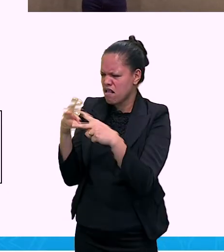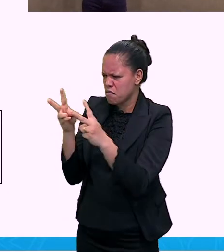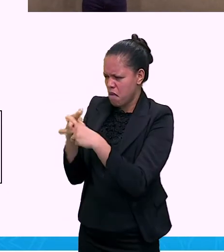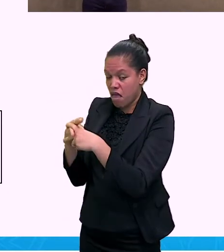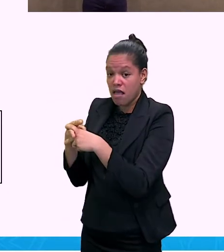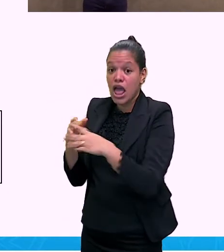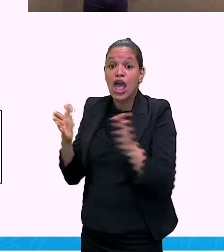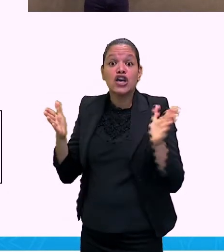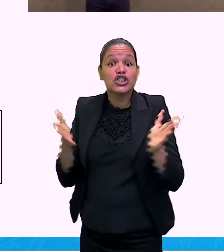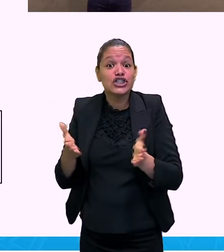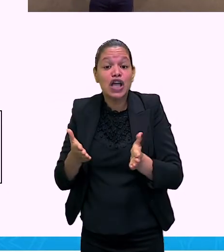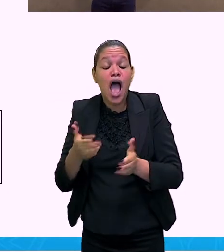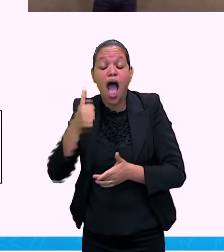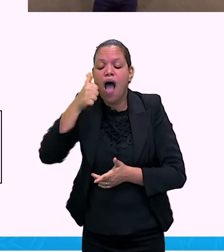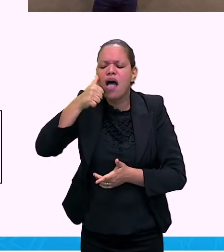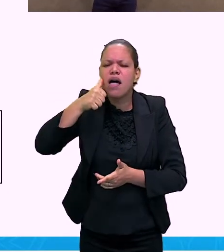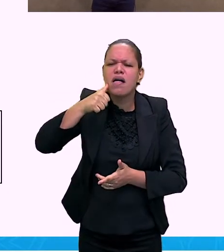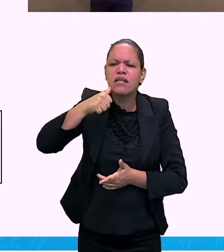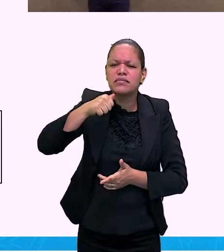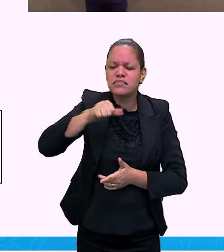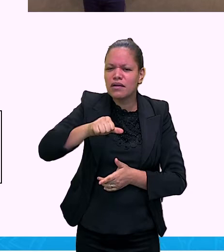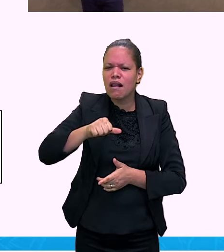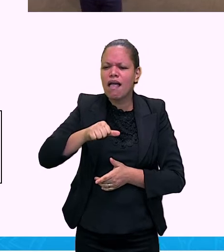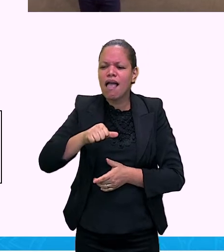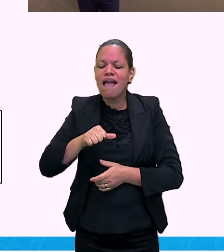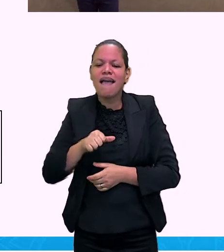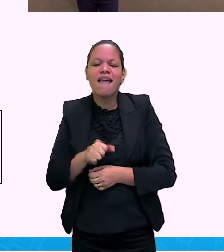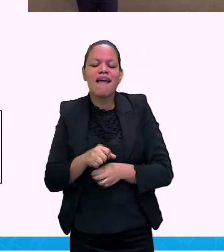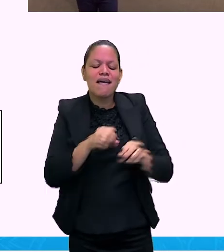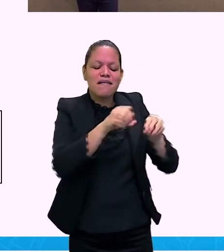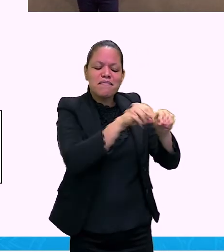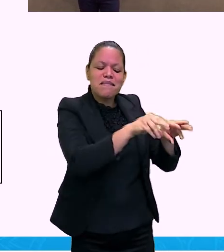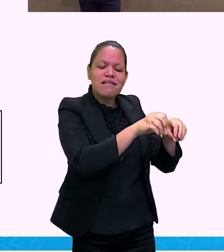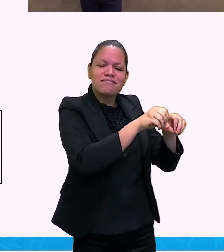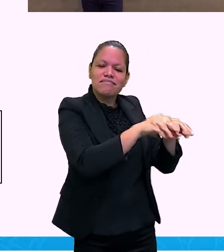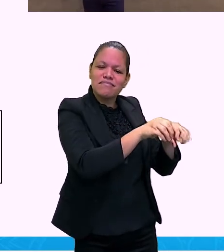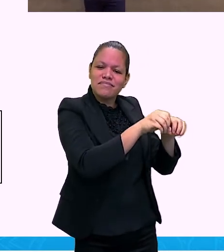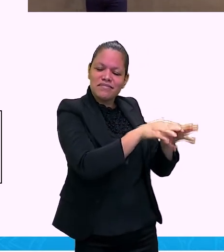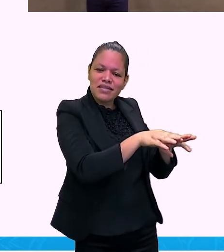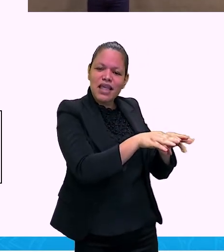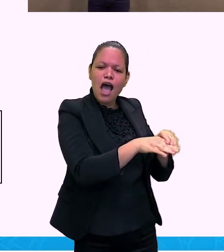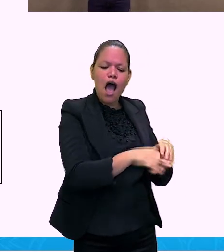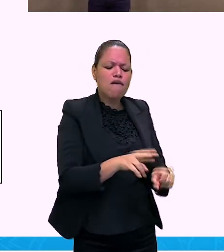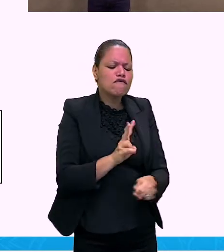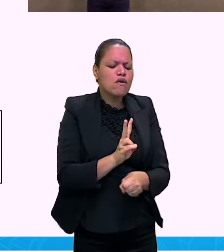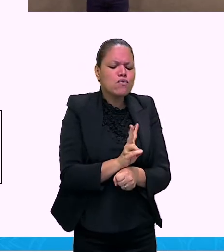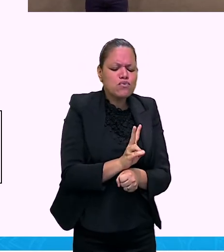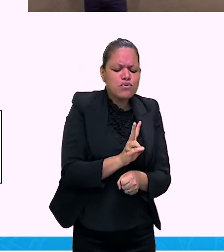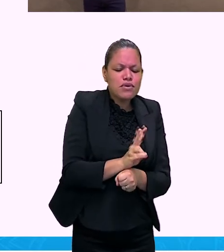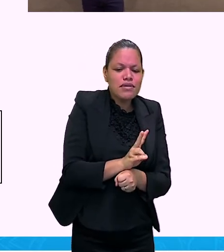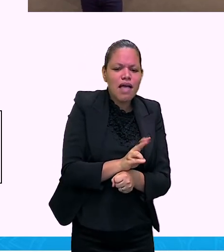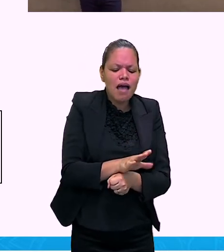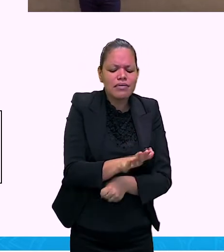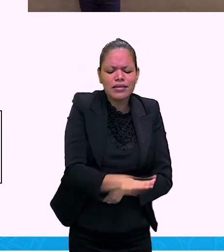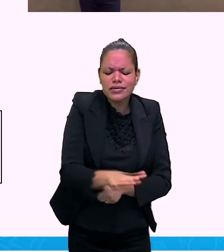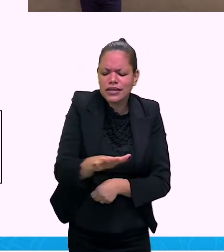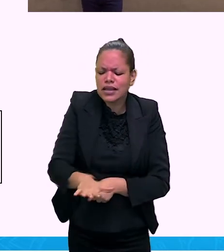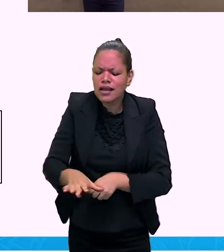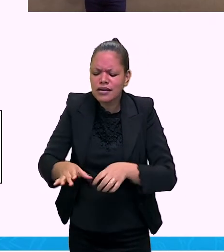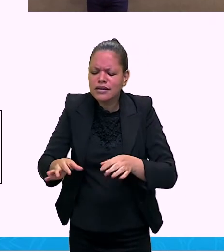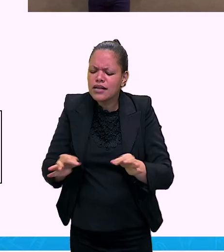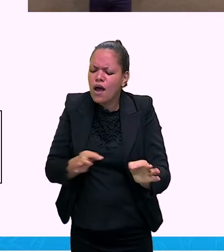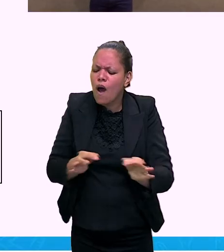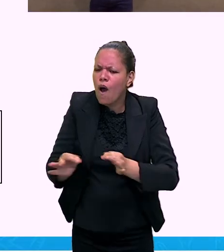dos alimentos, né? A comida e o cuidado das crianças e a organização ali da aldeia, né? Também